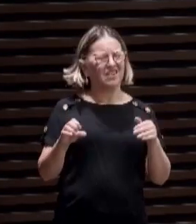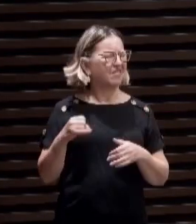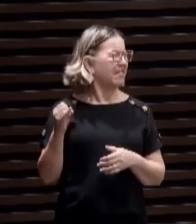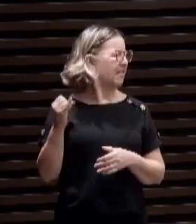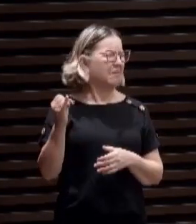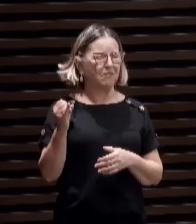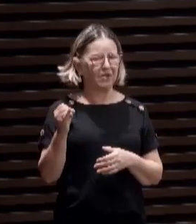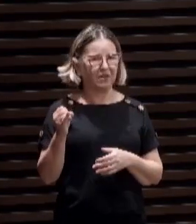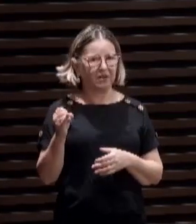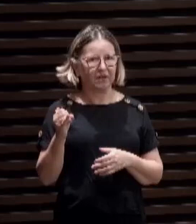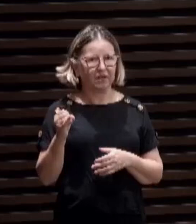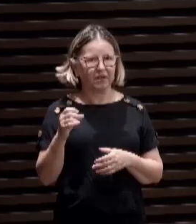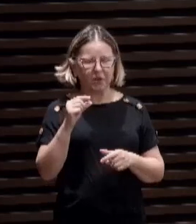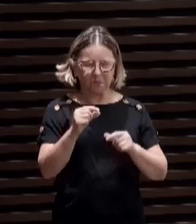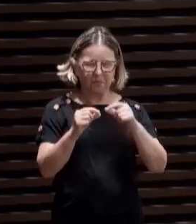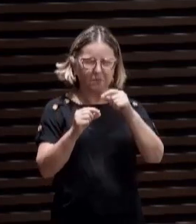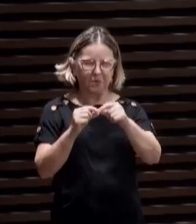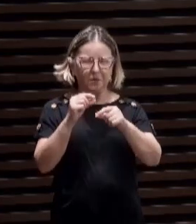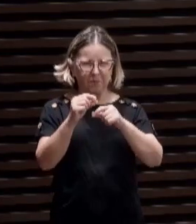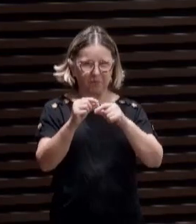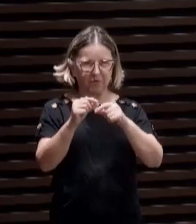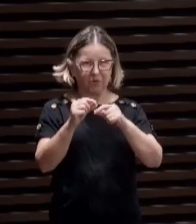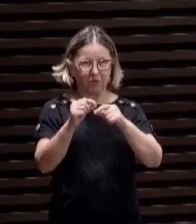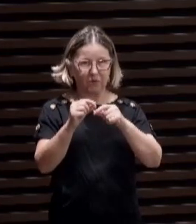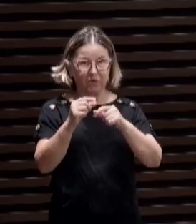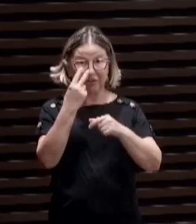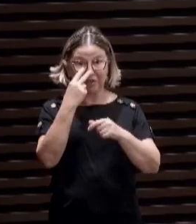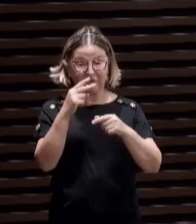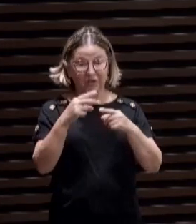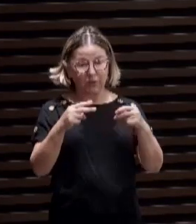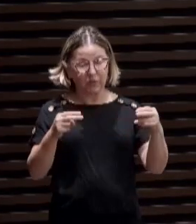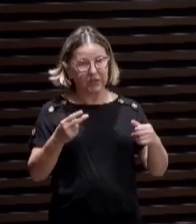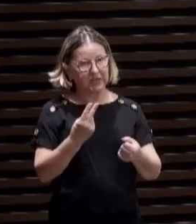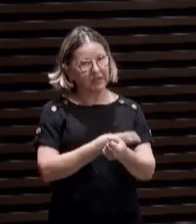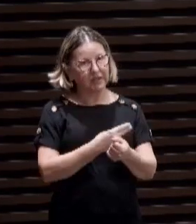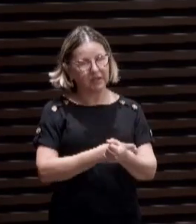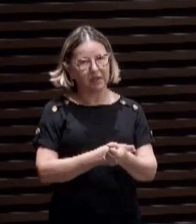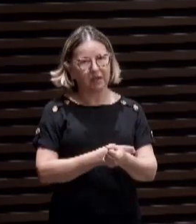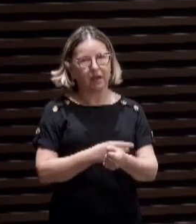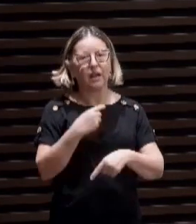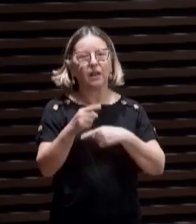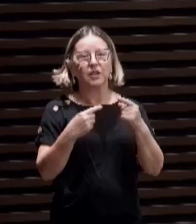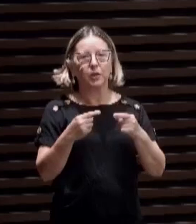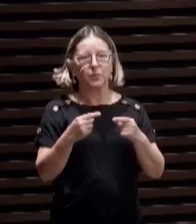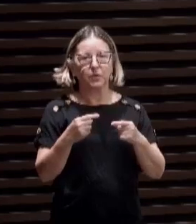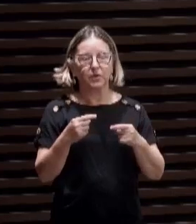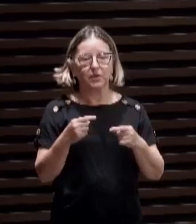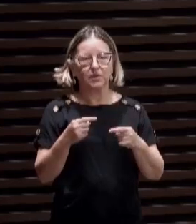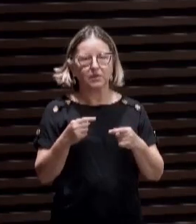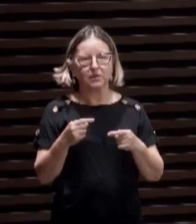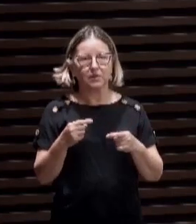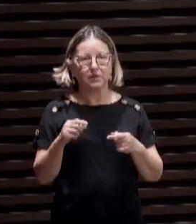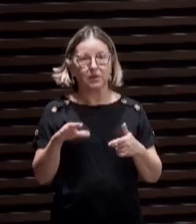ali, um pouquinho lá. De repente, vem a tormenta, vem a chuva, vem o vento, e a casa